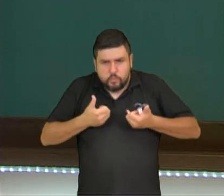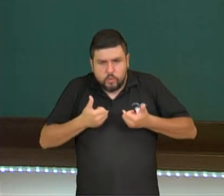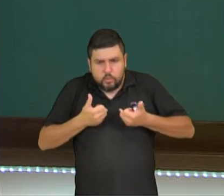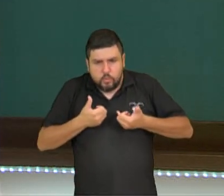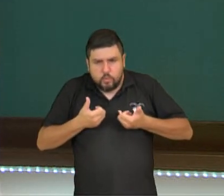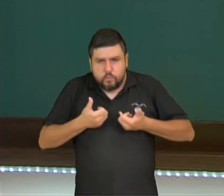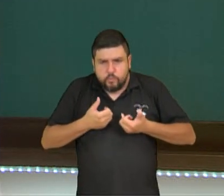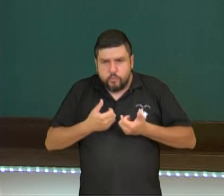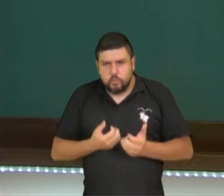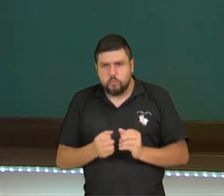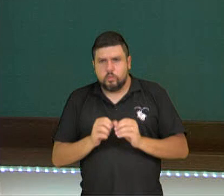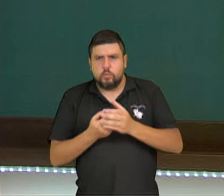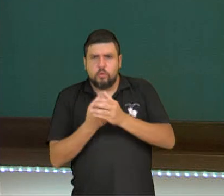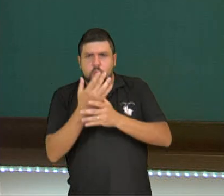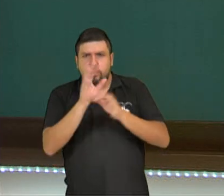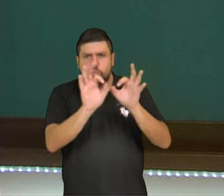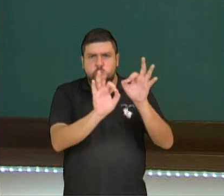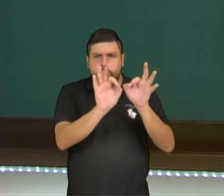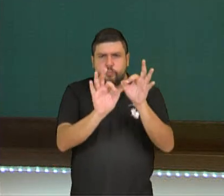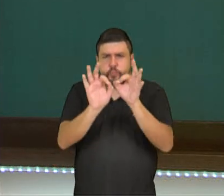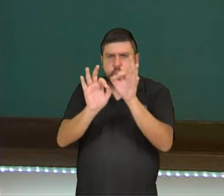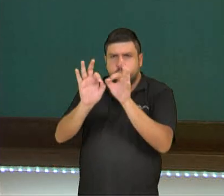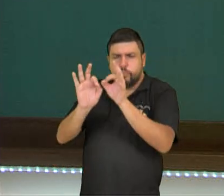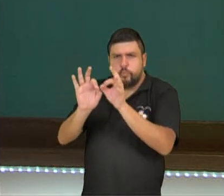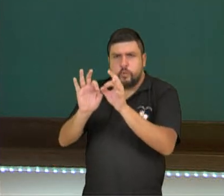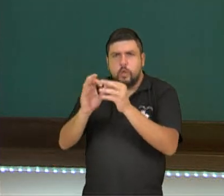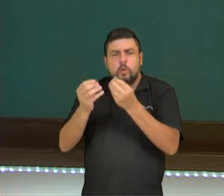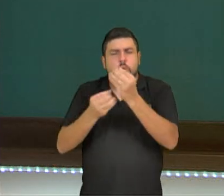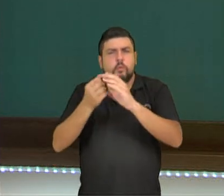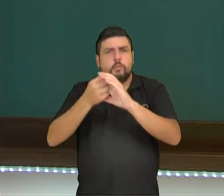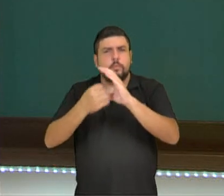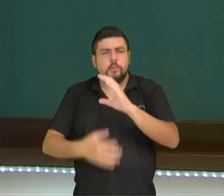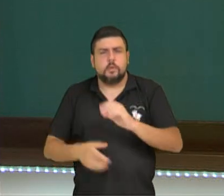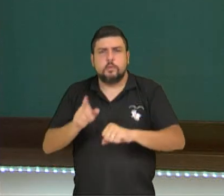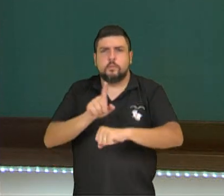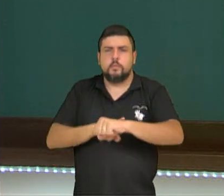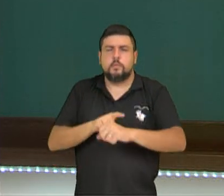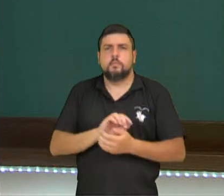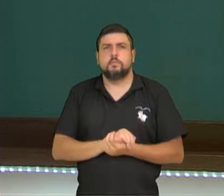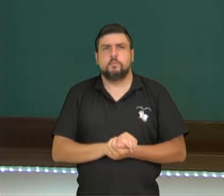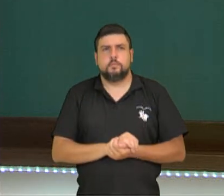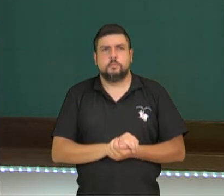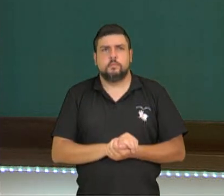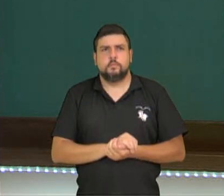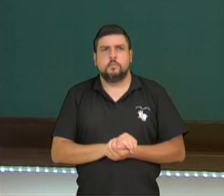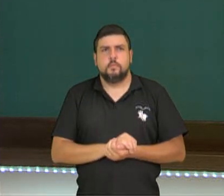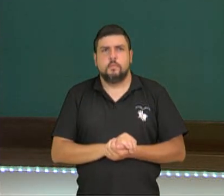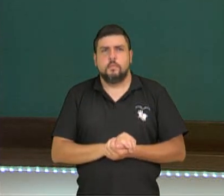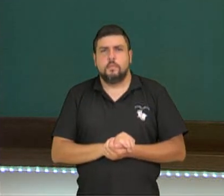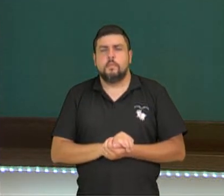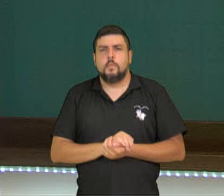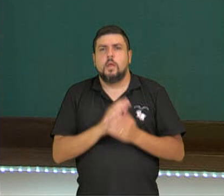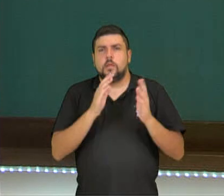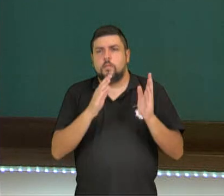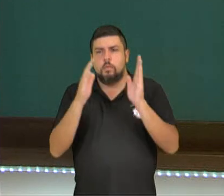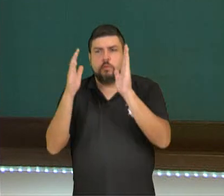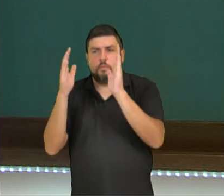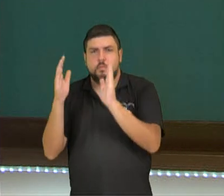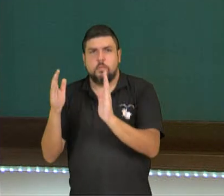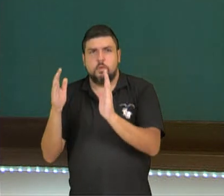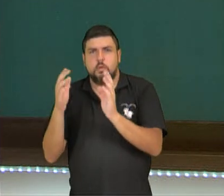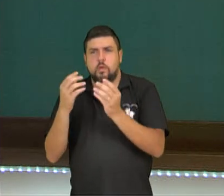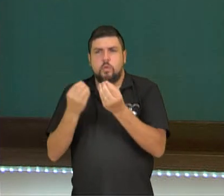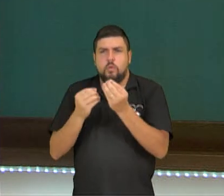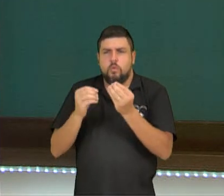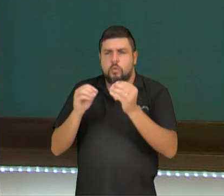se refere a essa característica da atmosfera nesse momento. A imagem aqui do lado é justamente desse produto, do resultado